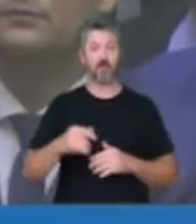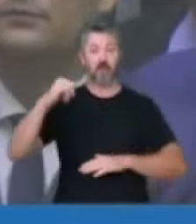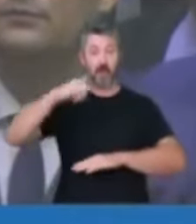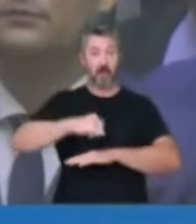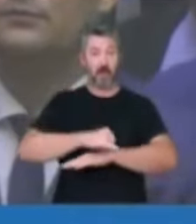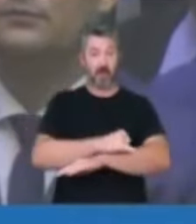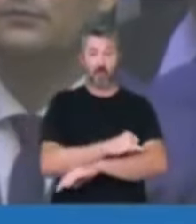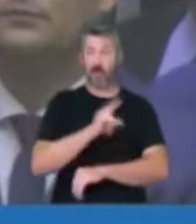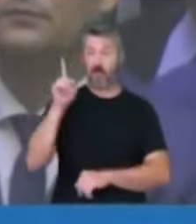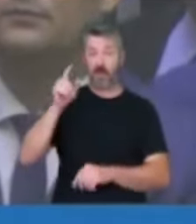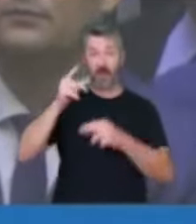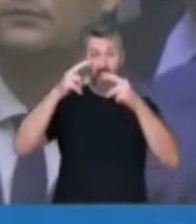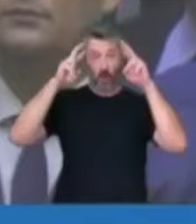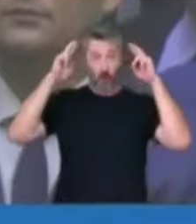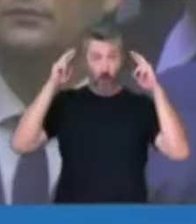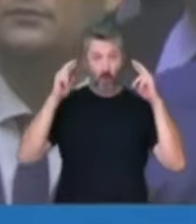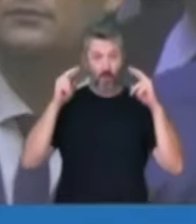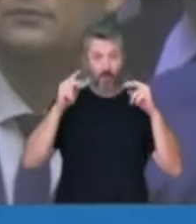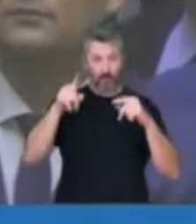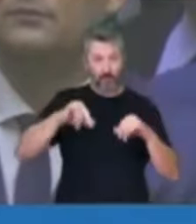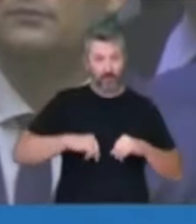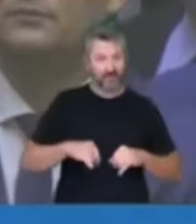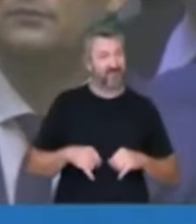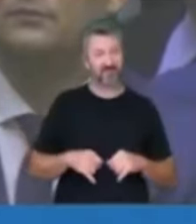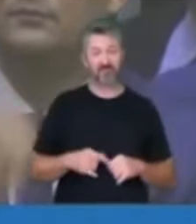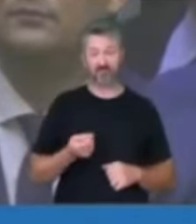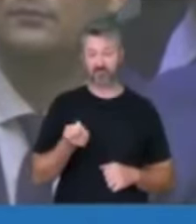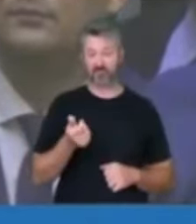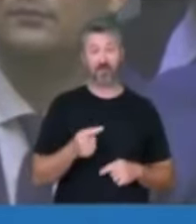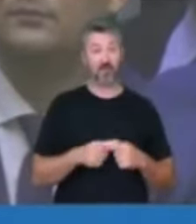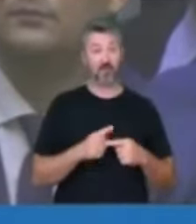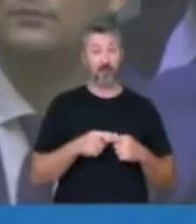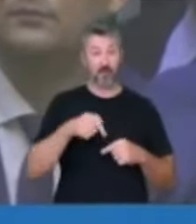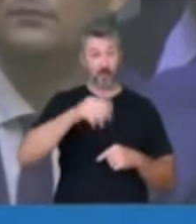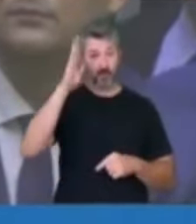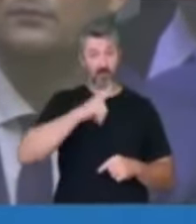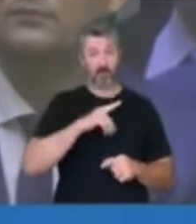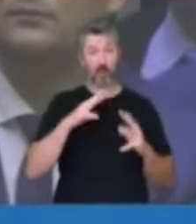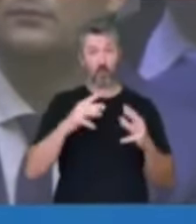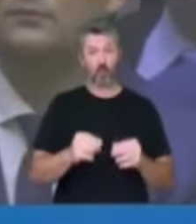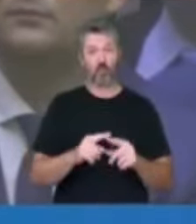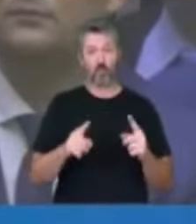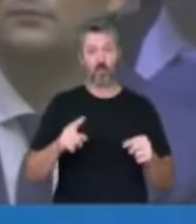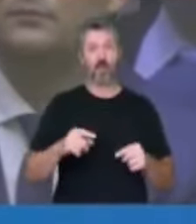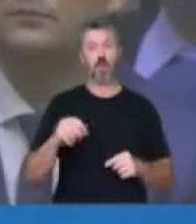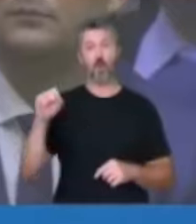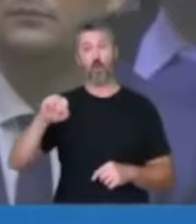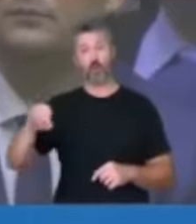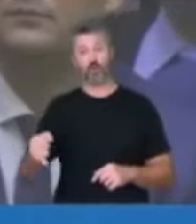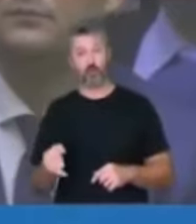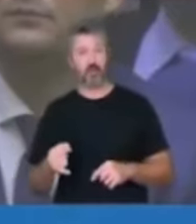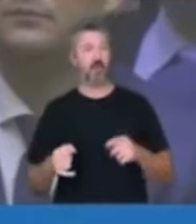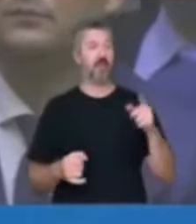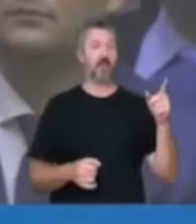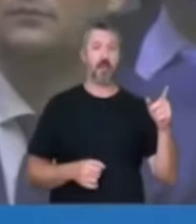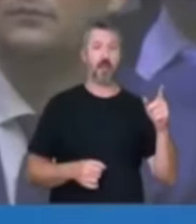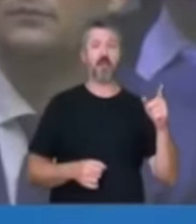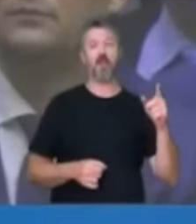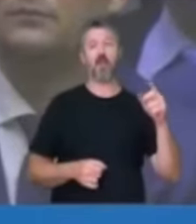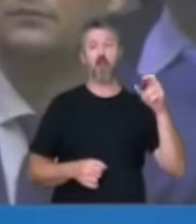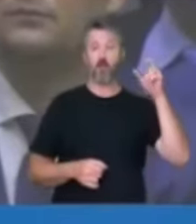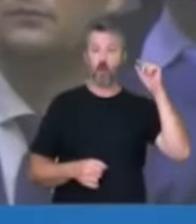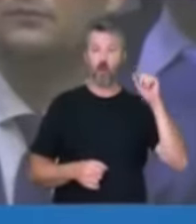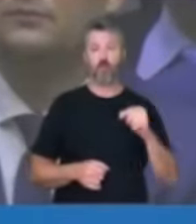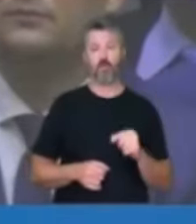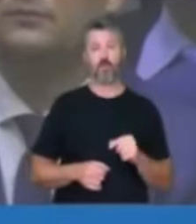fazer virar fichinha que nesse Brasil tem imagem de tudo né só não tem do 8 de janeiro do aeroporto de Roma até de WhatsApp de